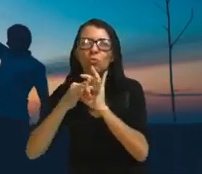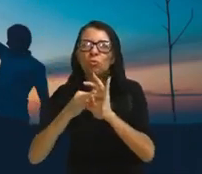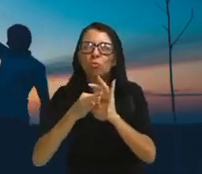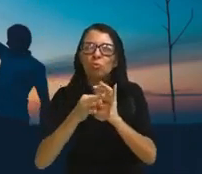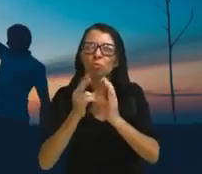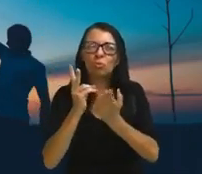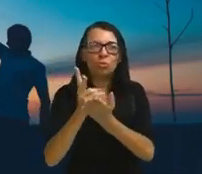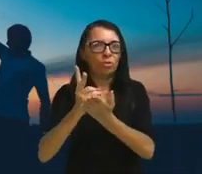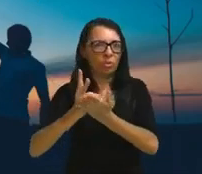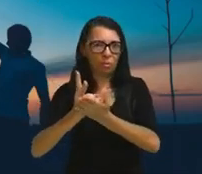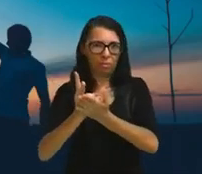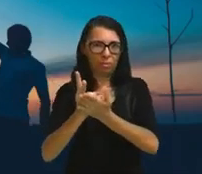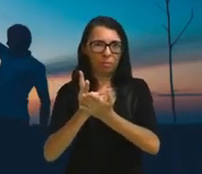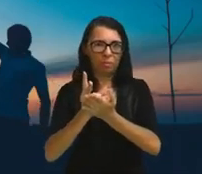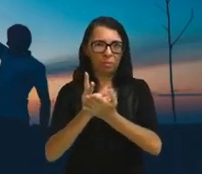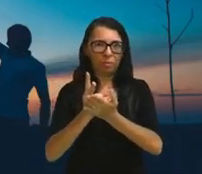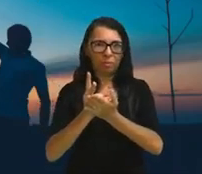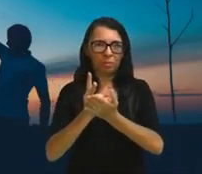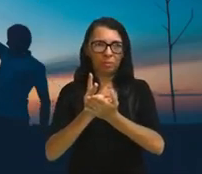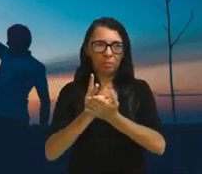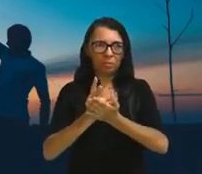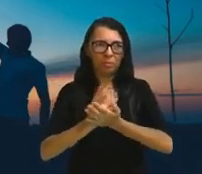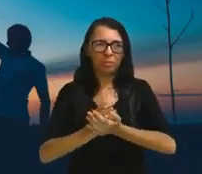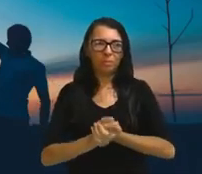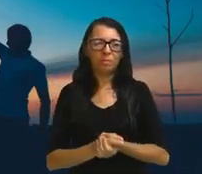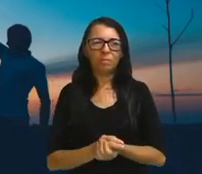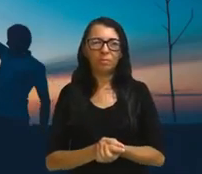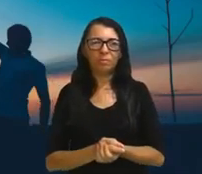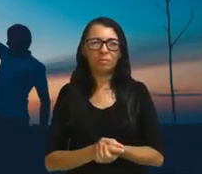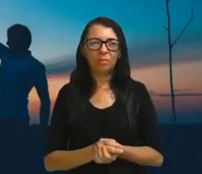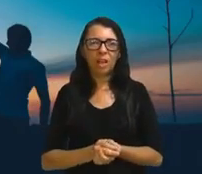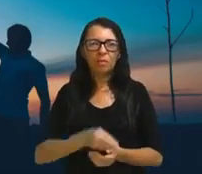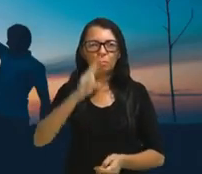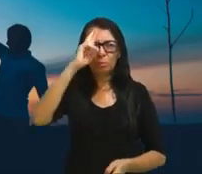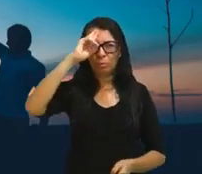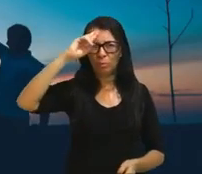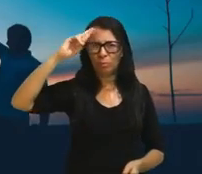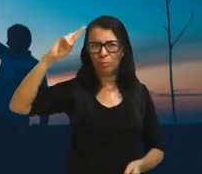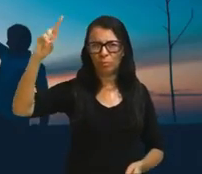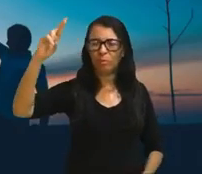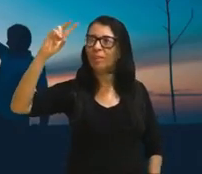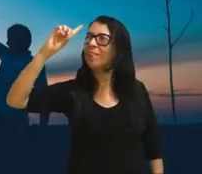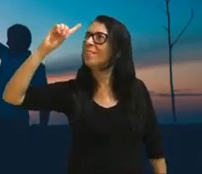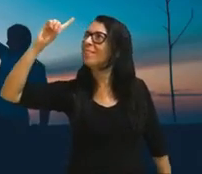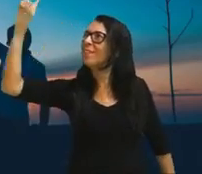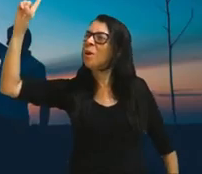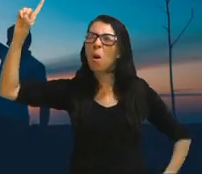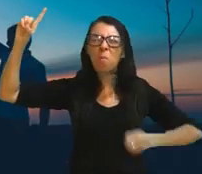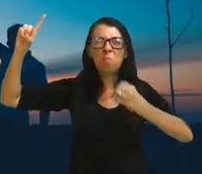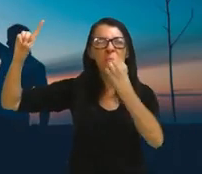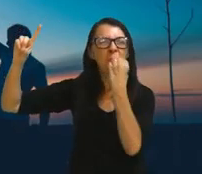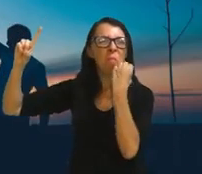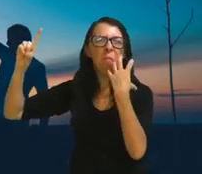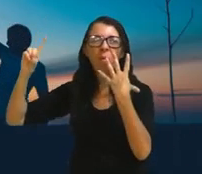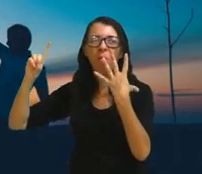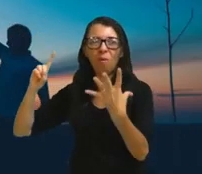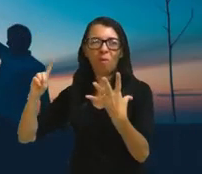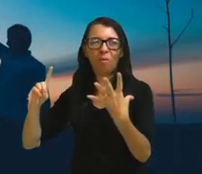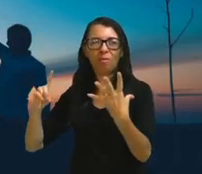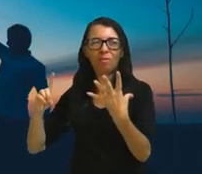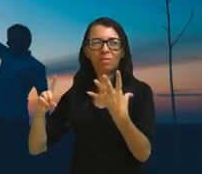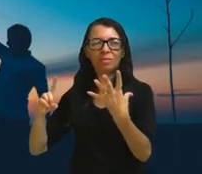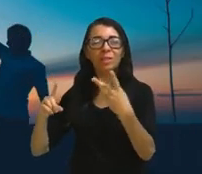seu coração. O Senhor Deus é bom. Ele é bondoso para com sua vida. Em